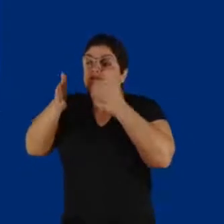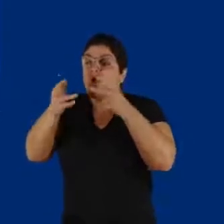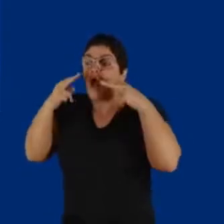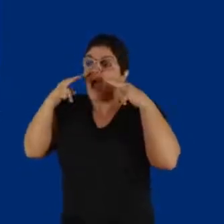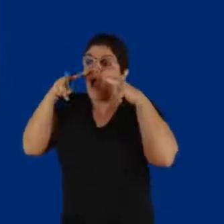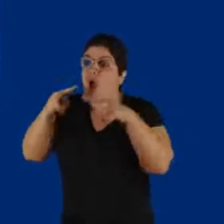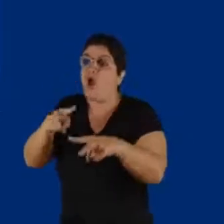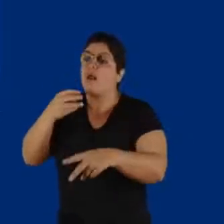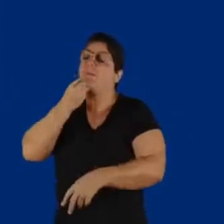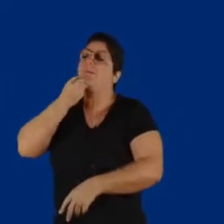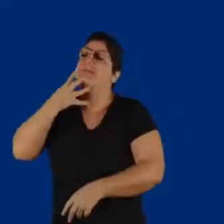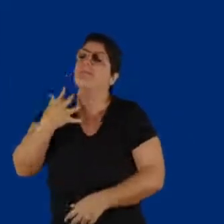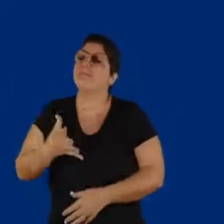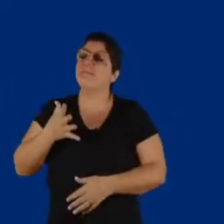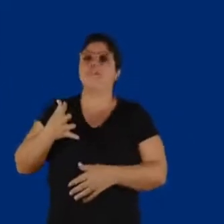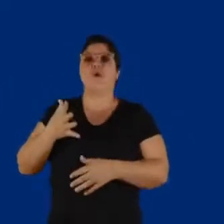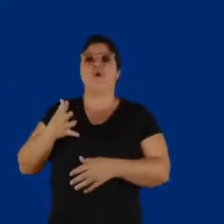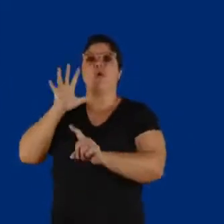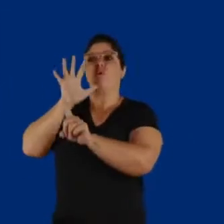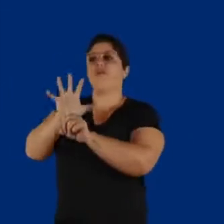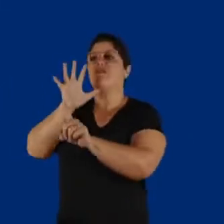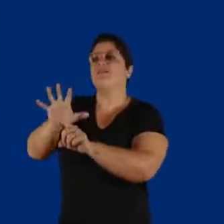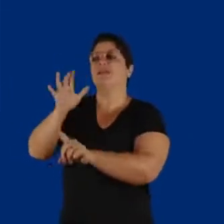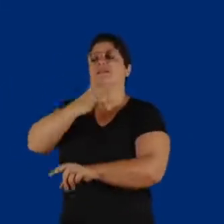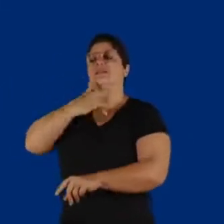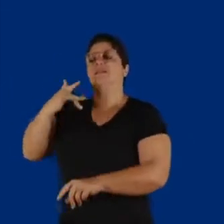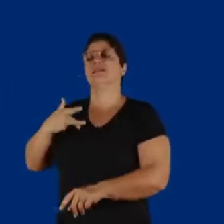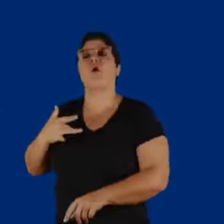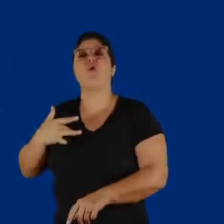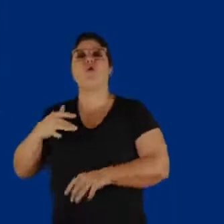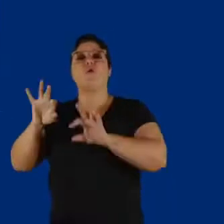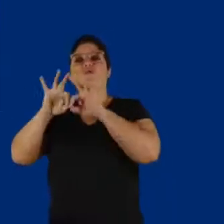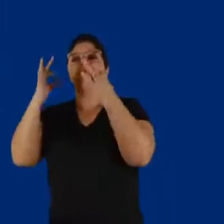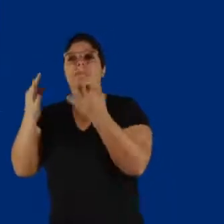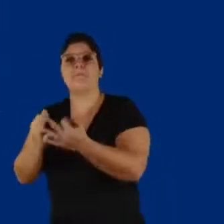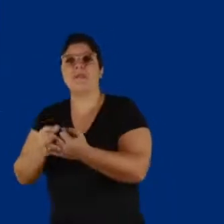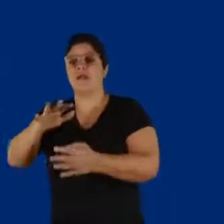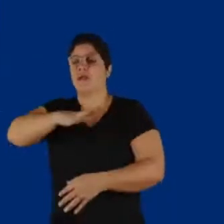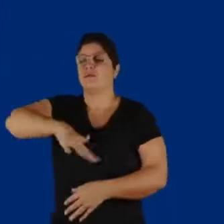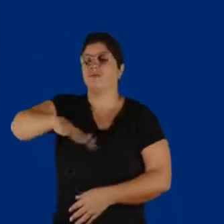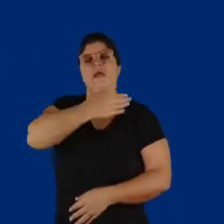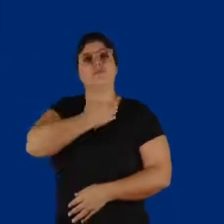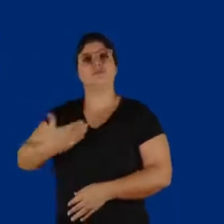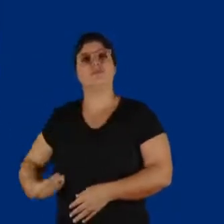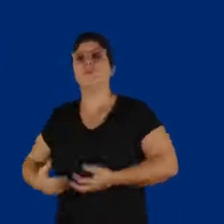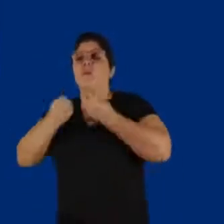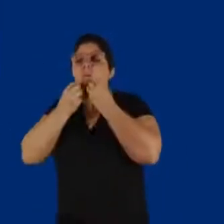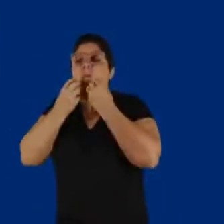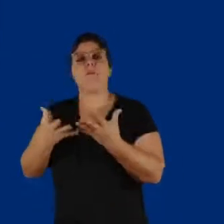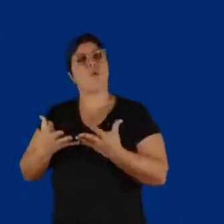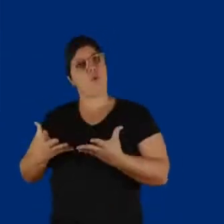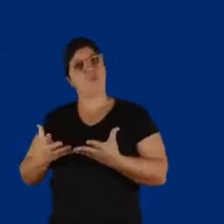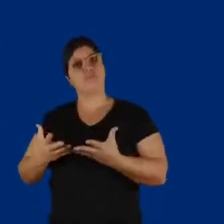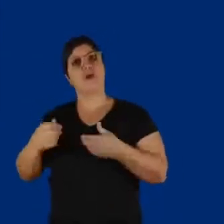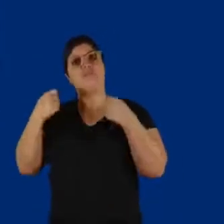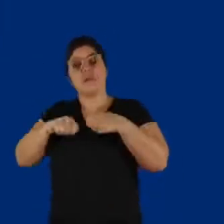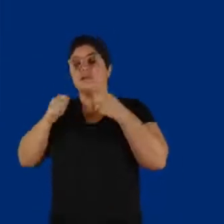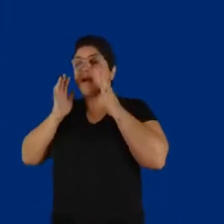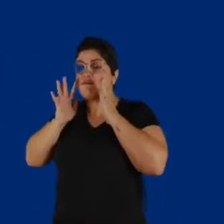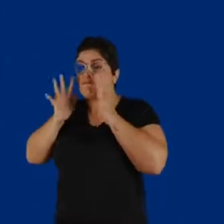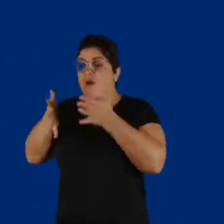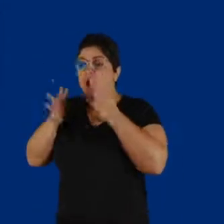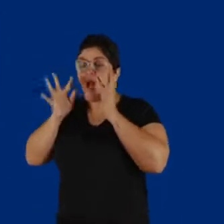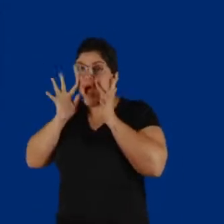vida da comunidade e na vida do espaço público. Então, para nós, no Brasil, a doutora Jesuan representa